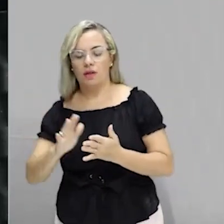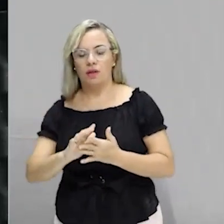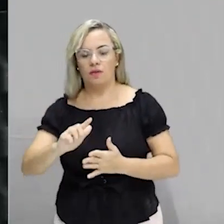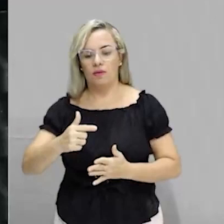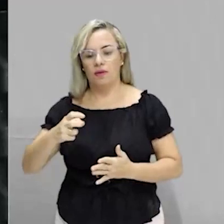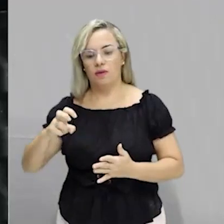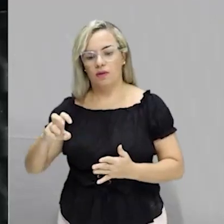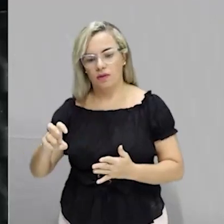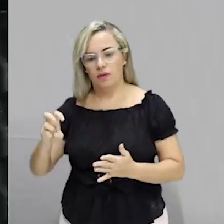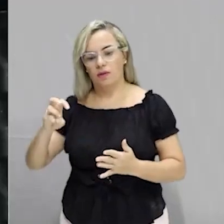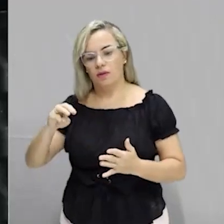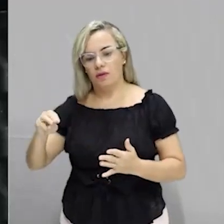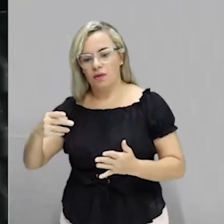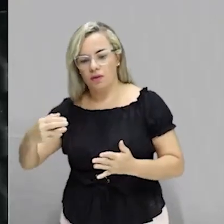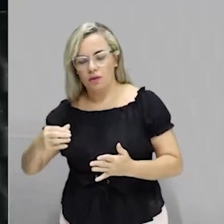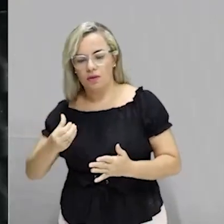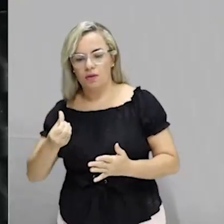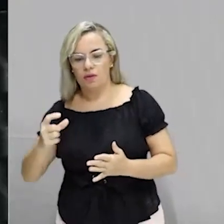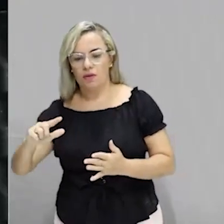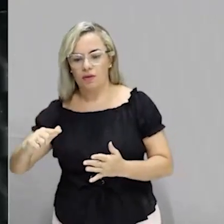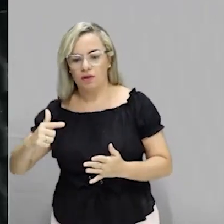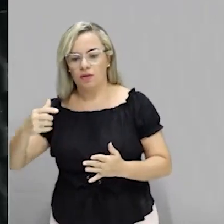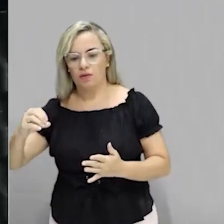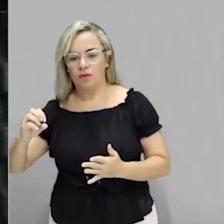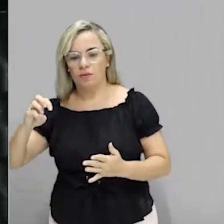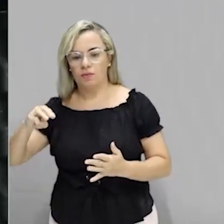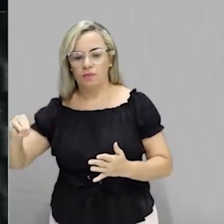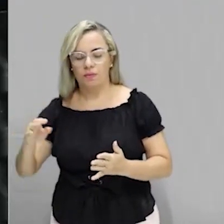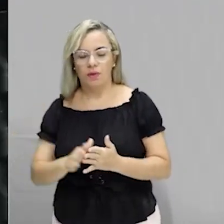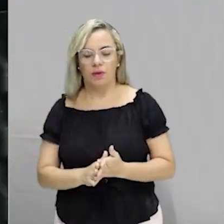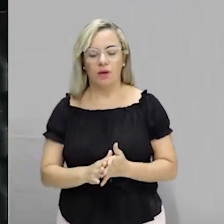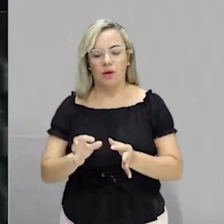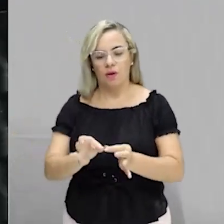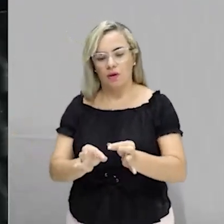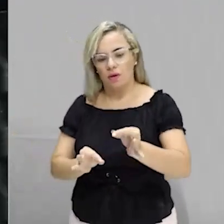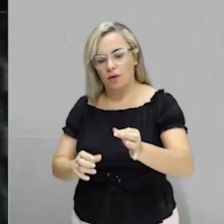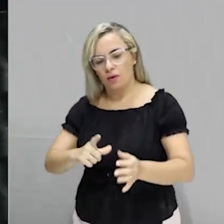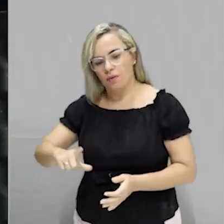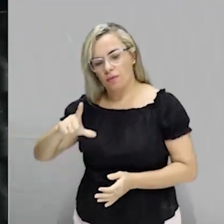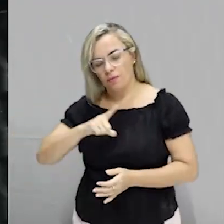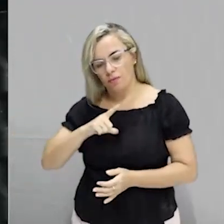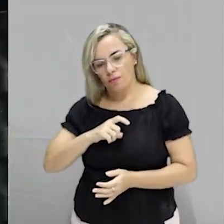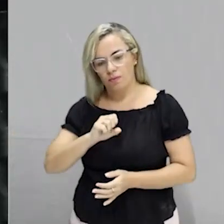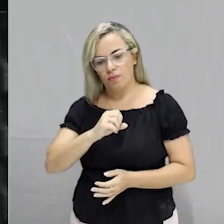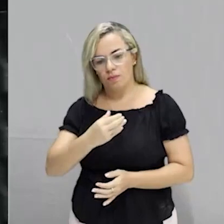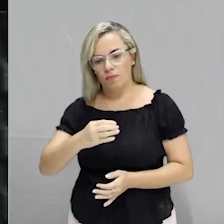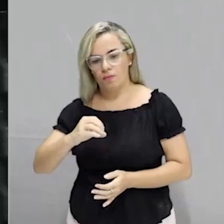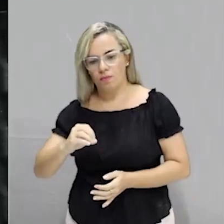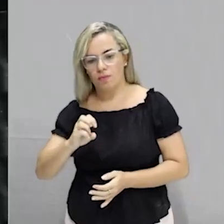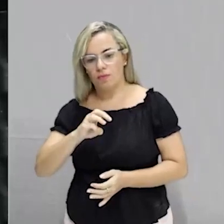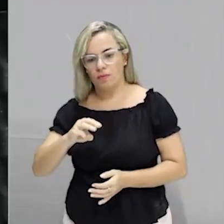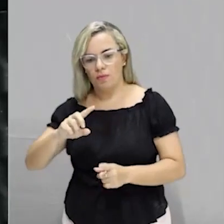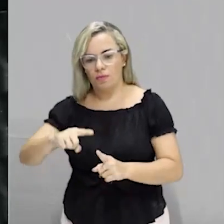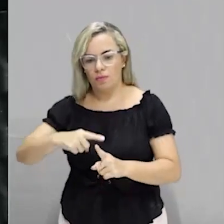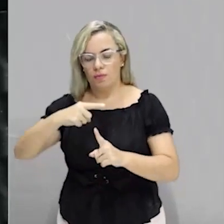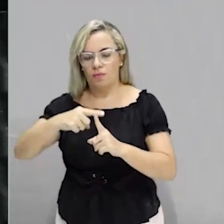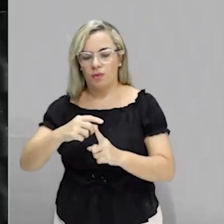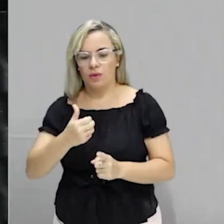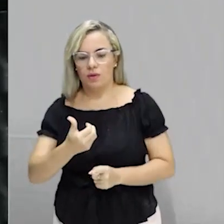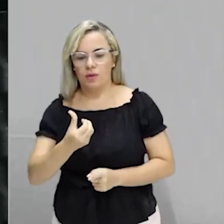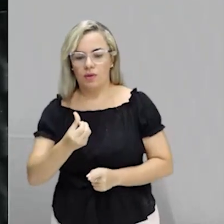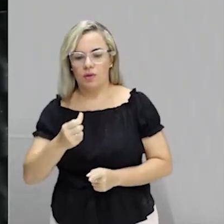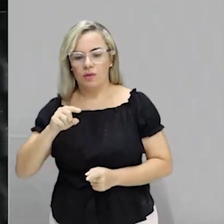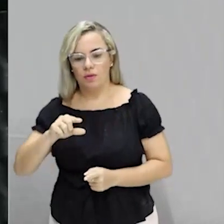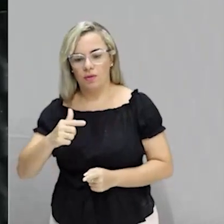a 620 milímetros. E no comprimento? No comprimento eu tenho 840 milímetros mais 16